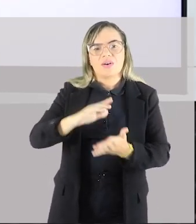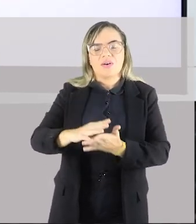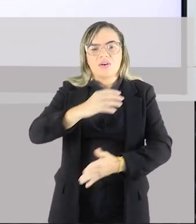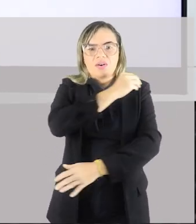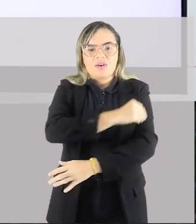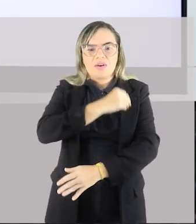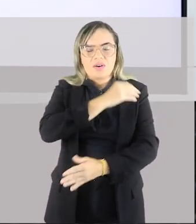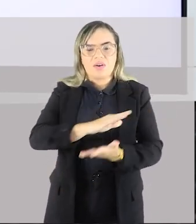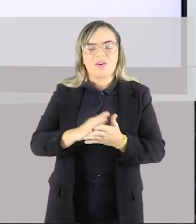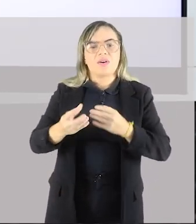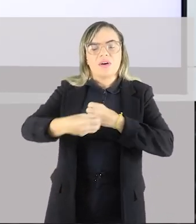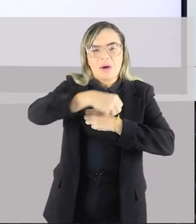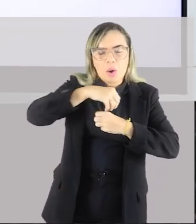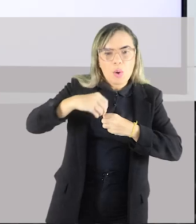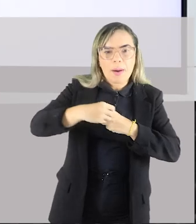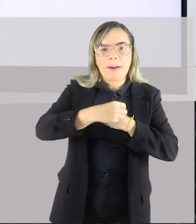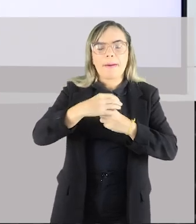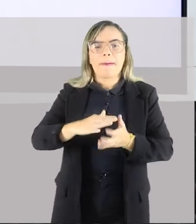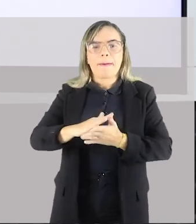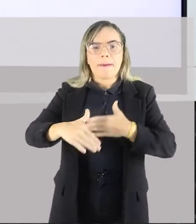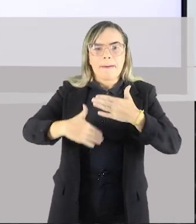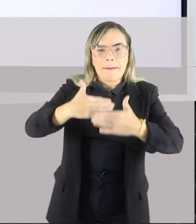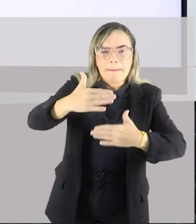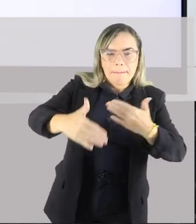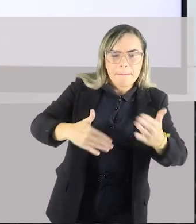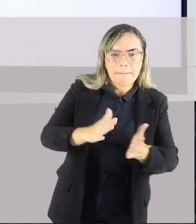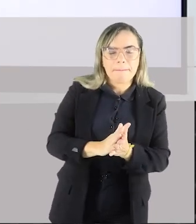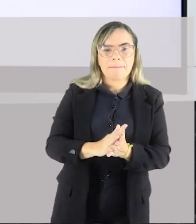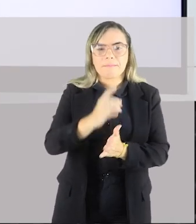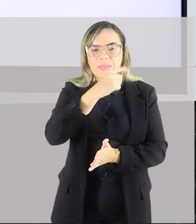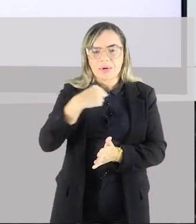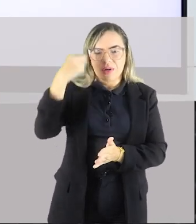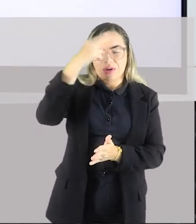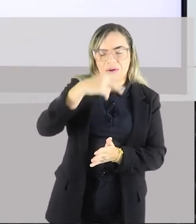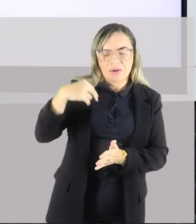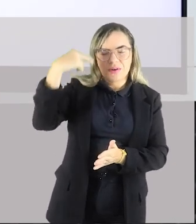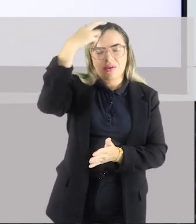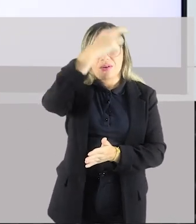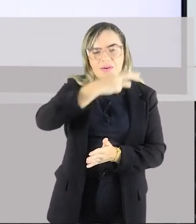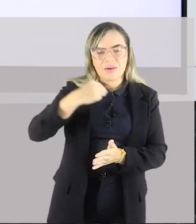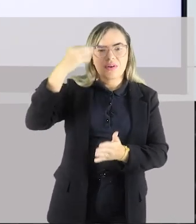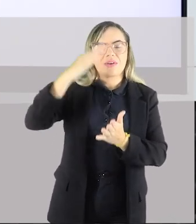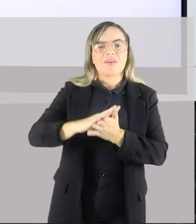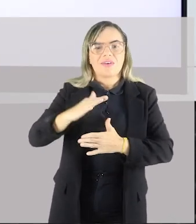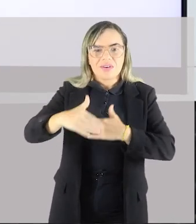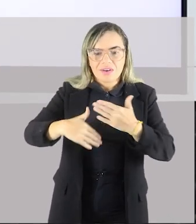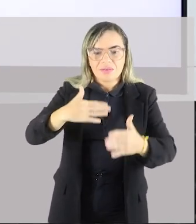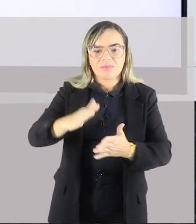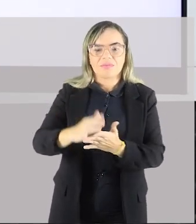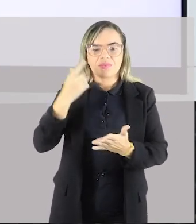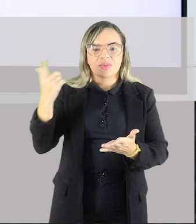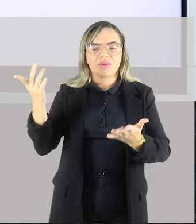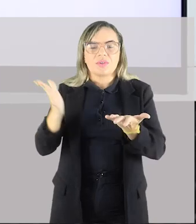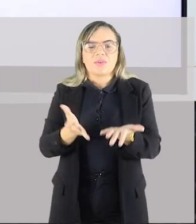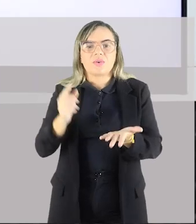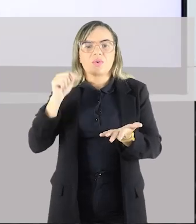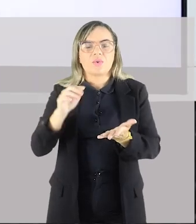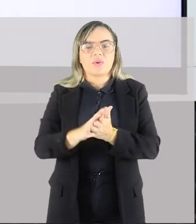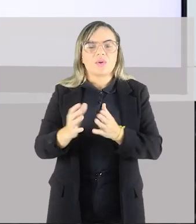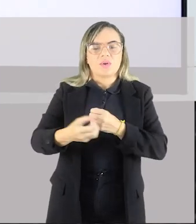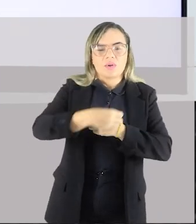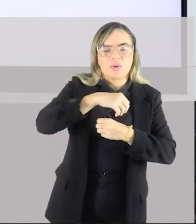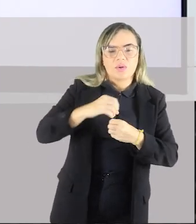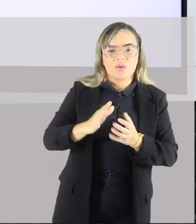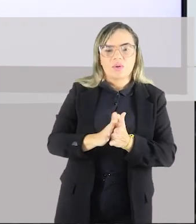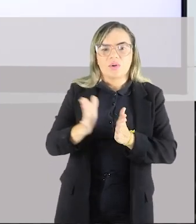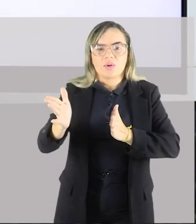esse fungo ali mais tempo, né, produzindo esse álcool. E se eu quero, né, também ali dar para esse fungo